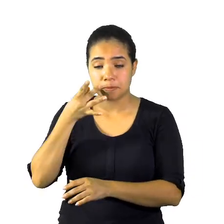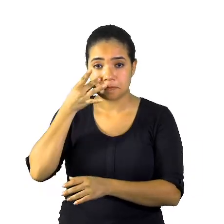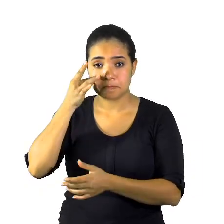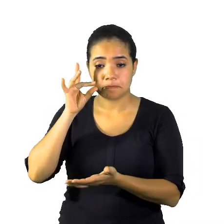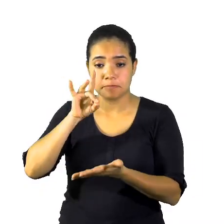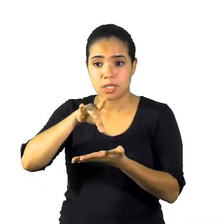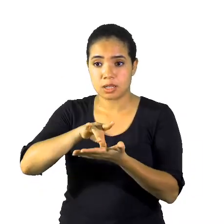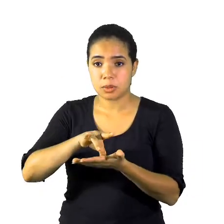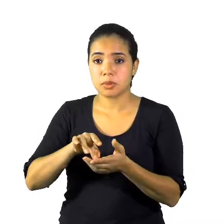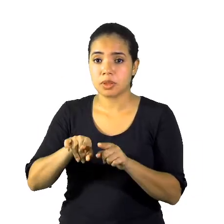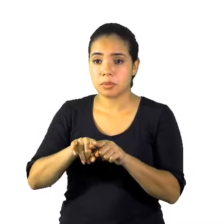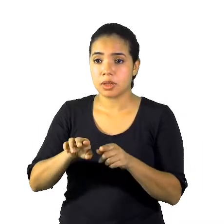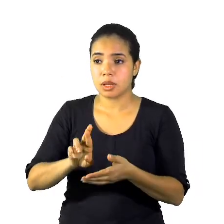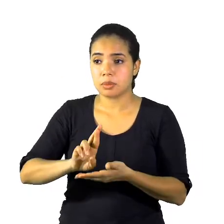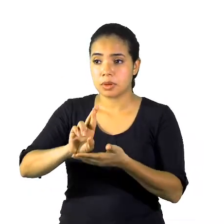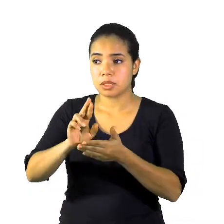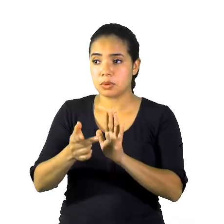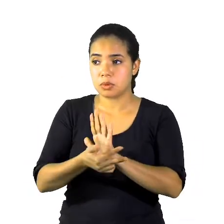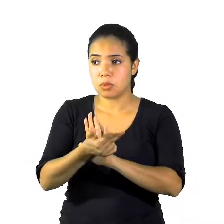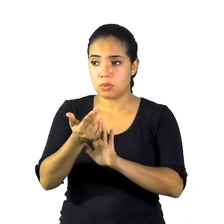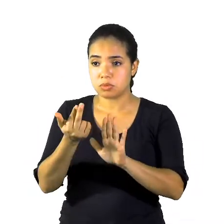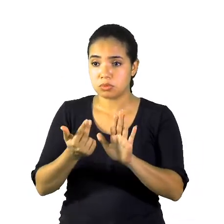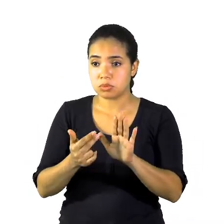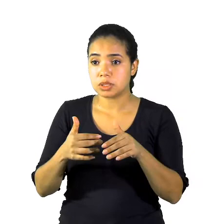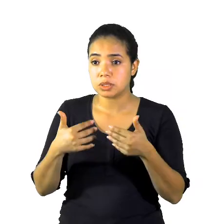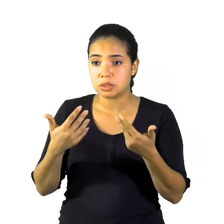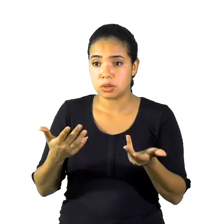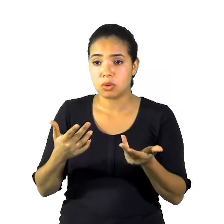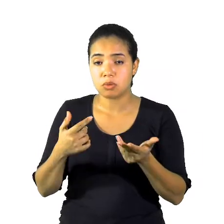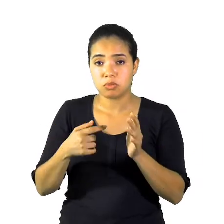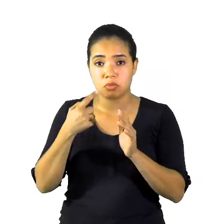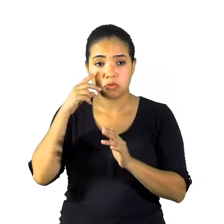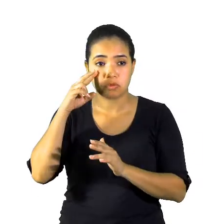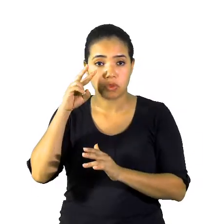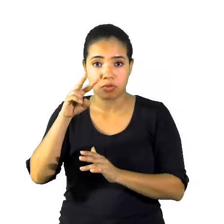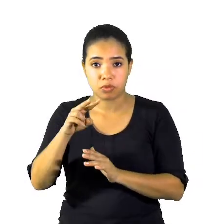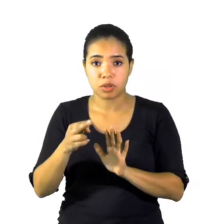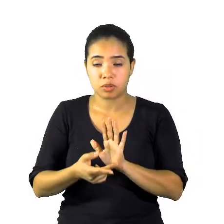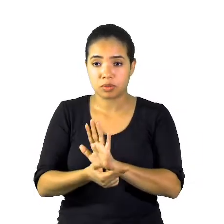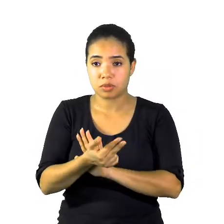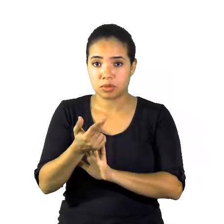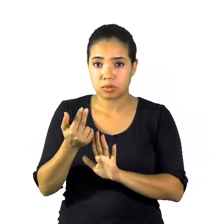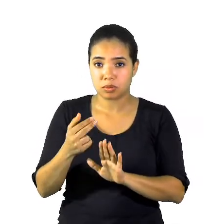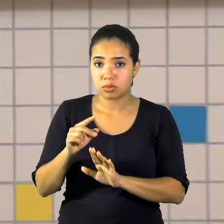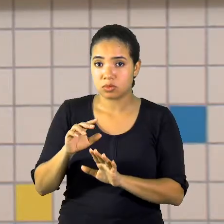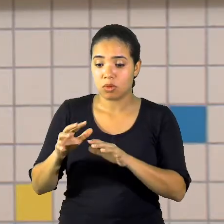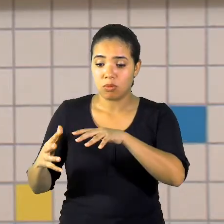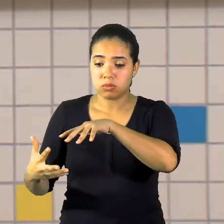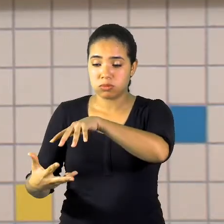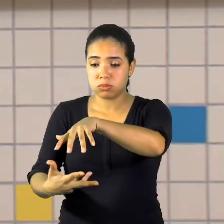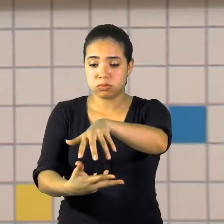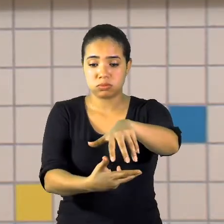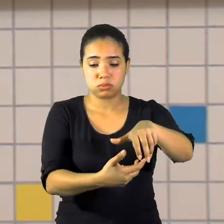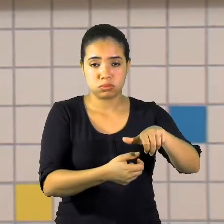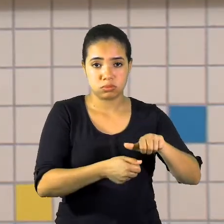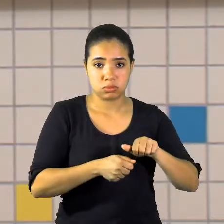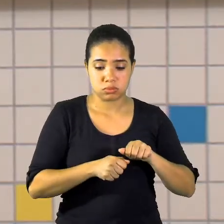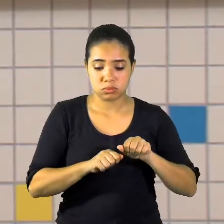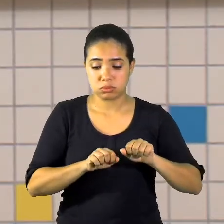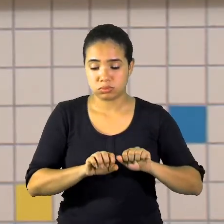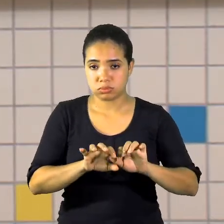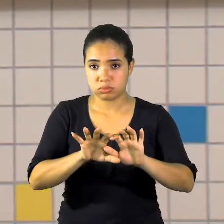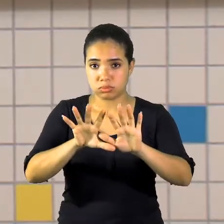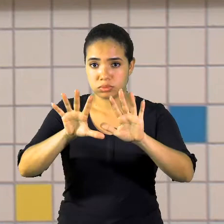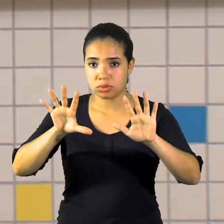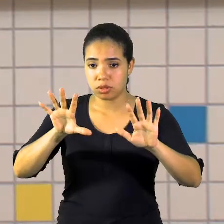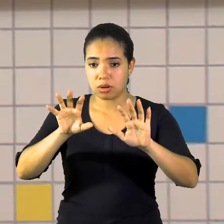representação de um mapa. Em geral, quando eu vou ver mapas Mapa Mundi, quando o professor leva o mapa para uma sala